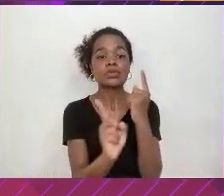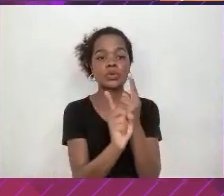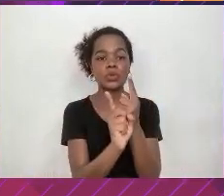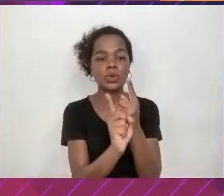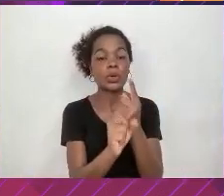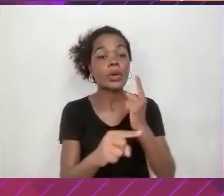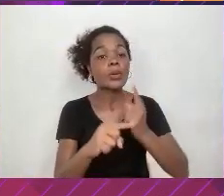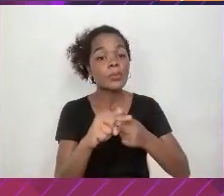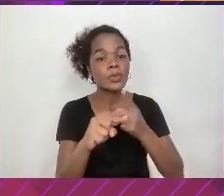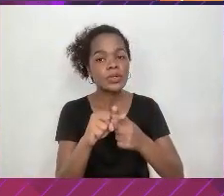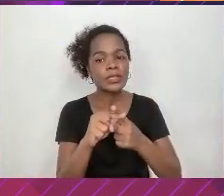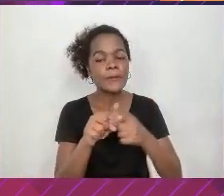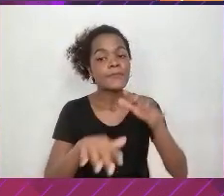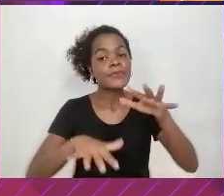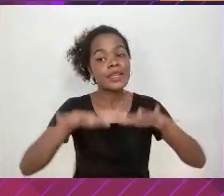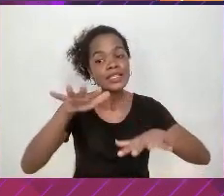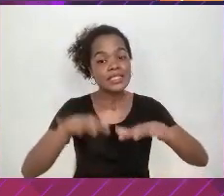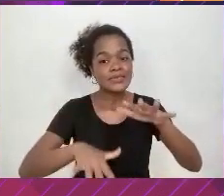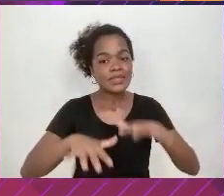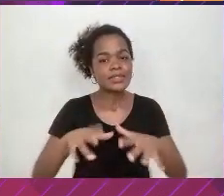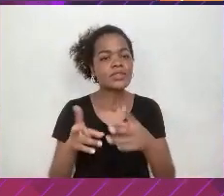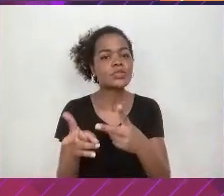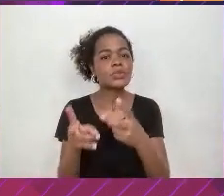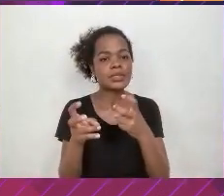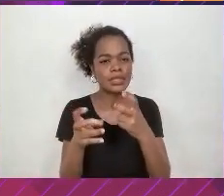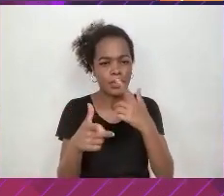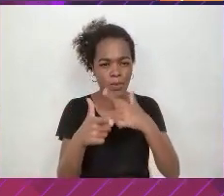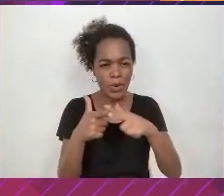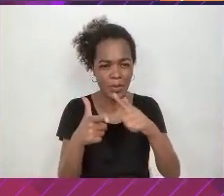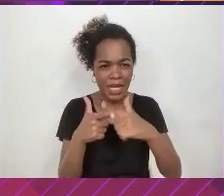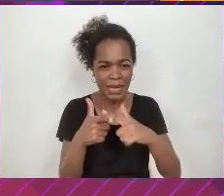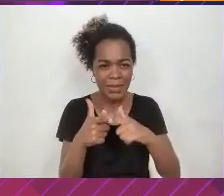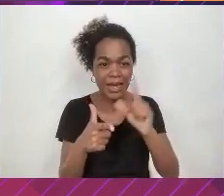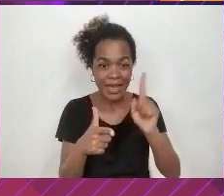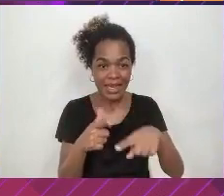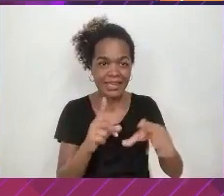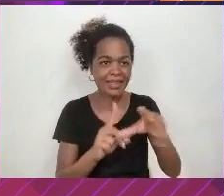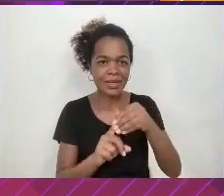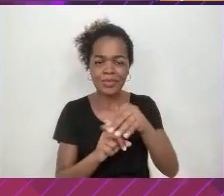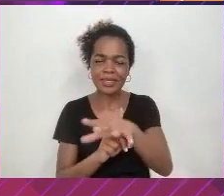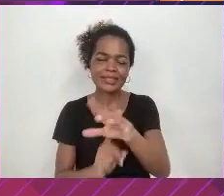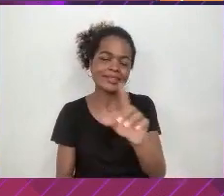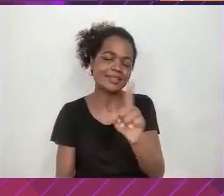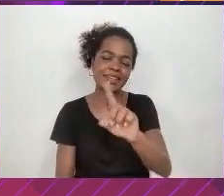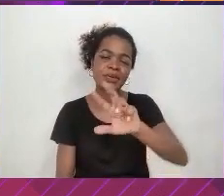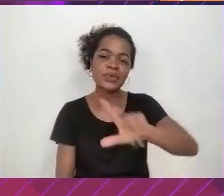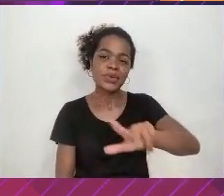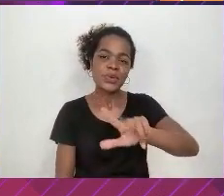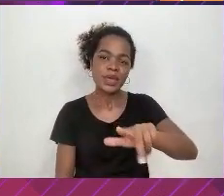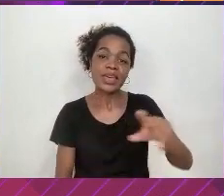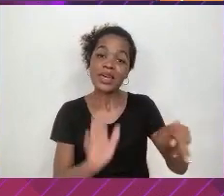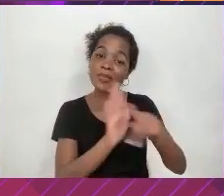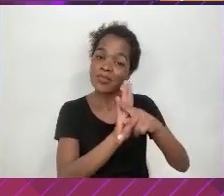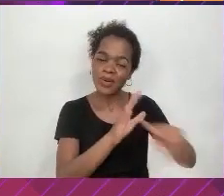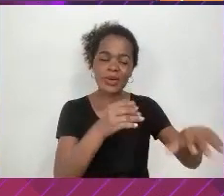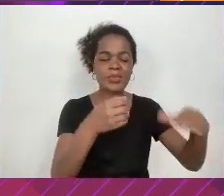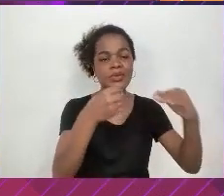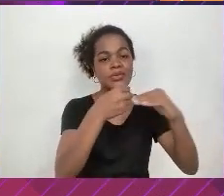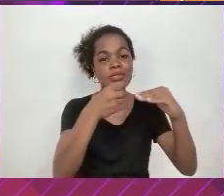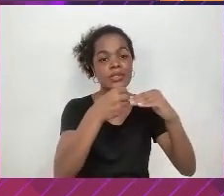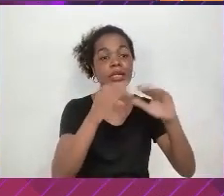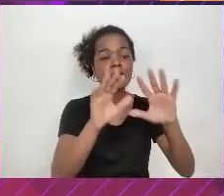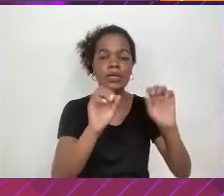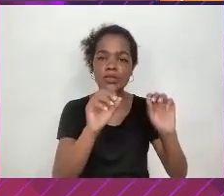determinado momento a gente viu que o problema não era na API, por um acaso, e era nos nossos dados. Então, vamos lá, voltar nos